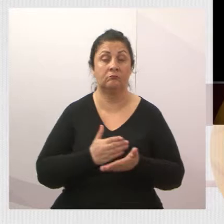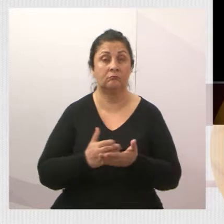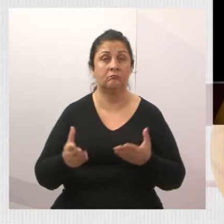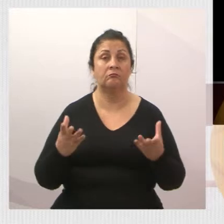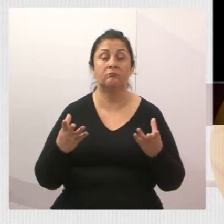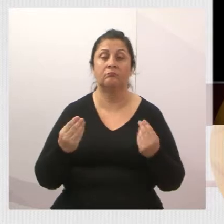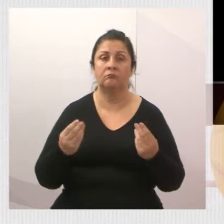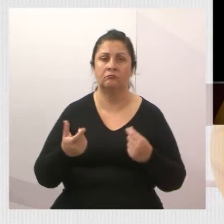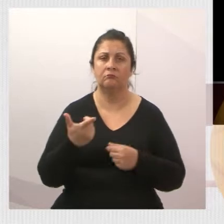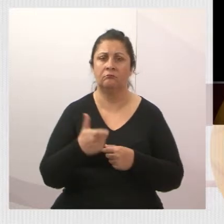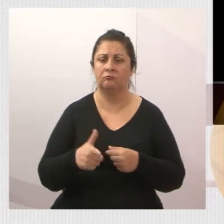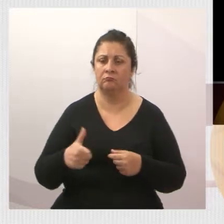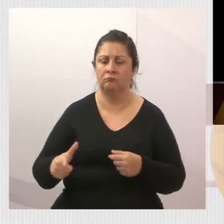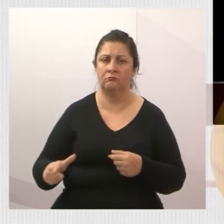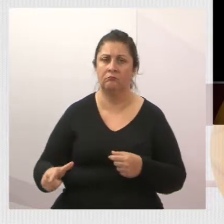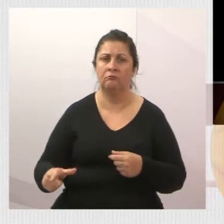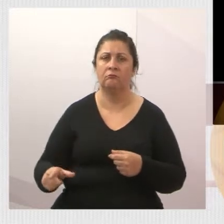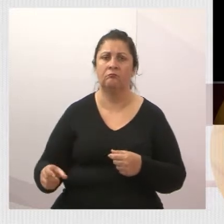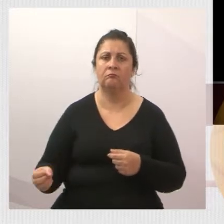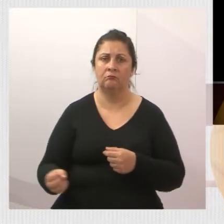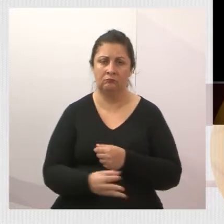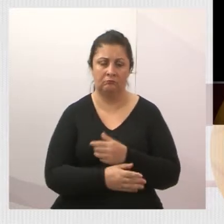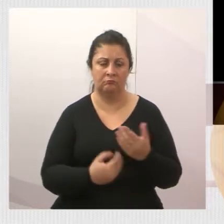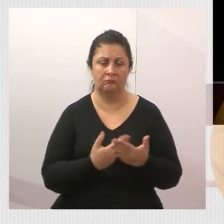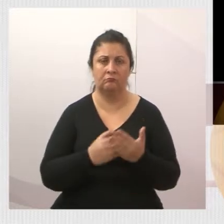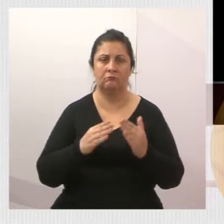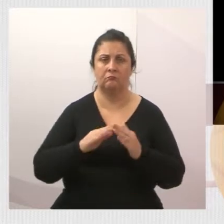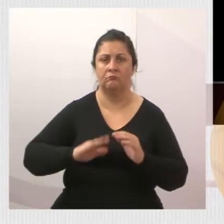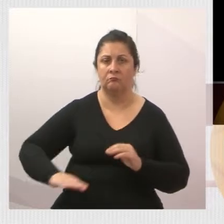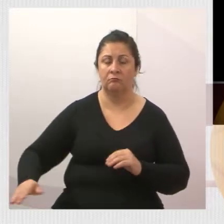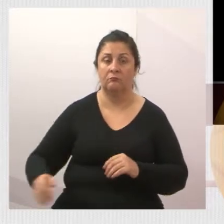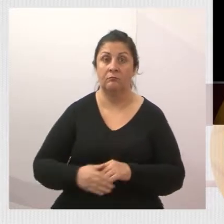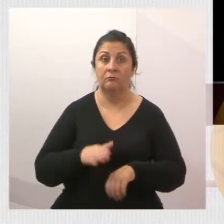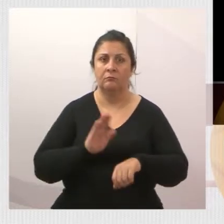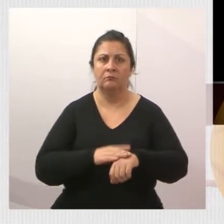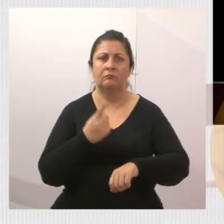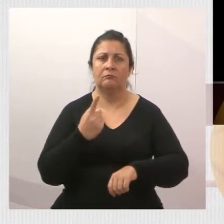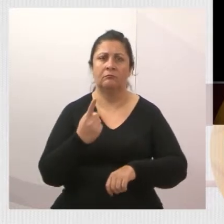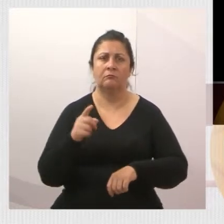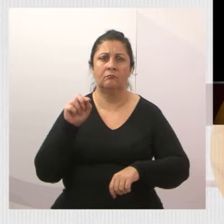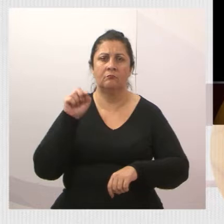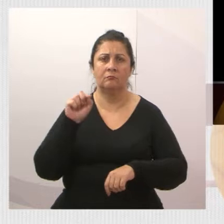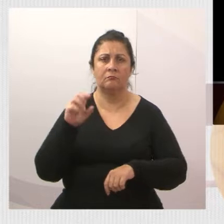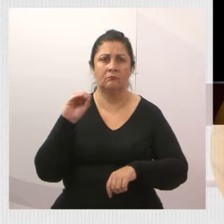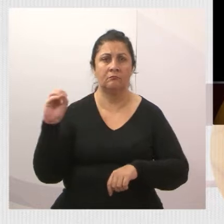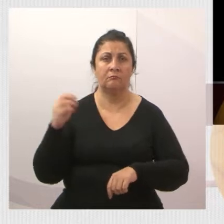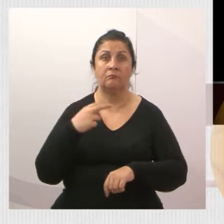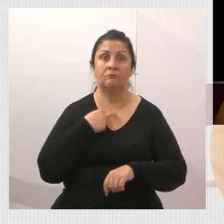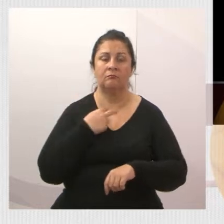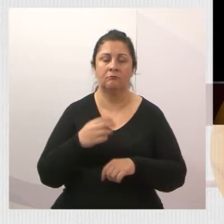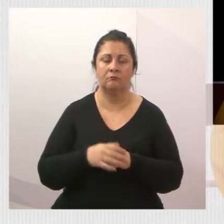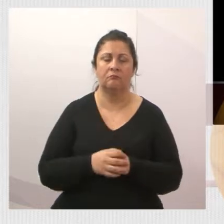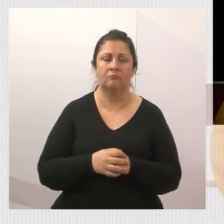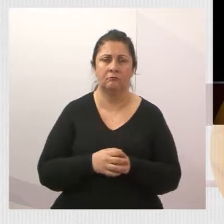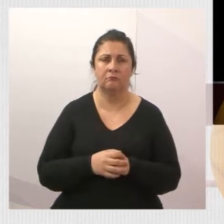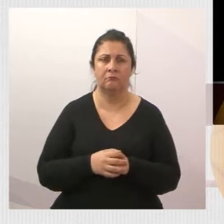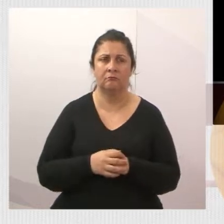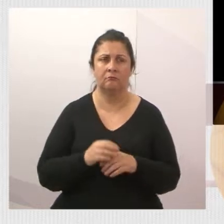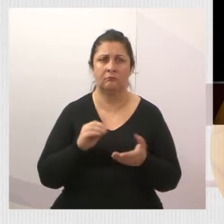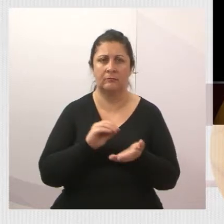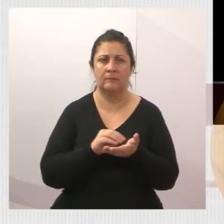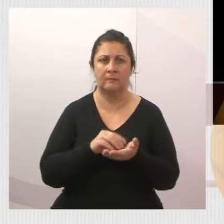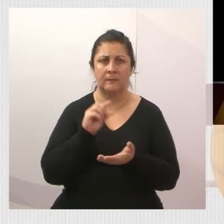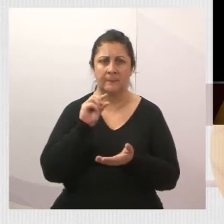outras creches aqui também novas, né? E conseguimos mais de 1.000 vagas em creche. Então, para 2020, falta